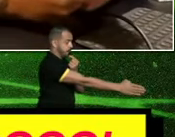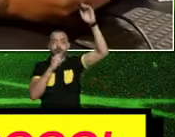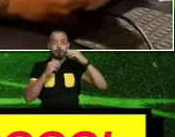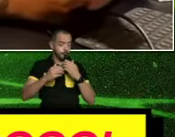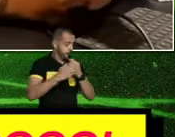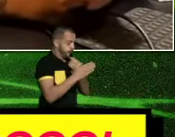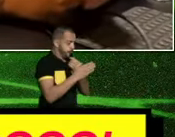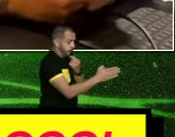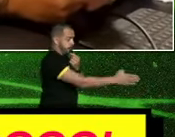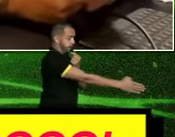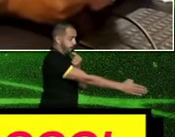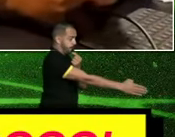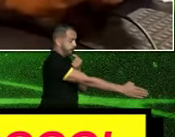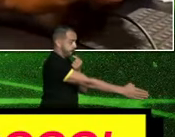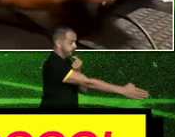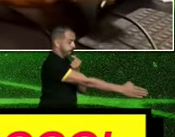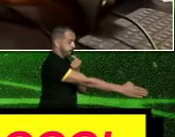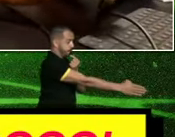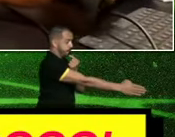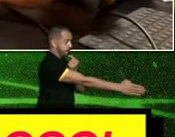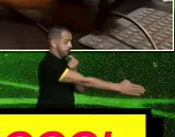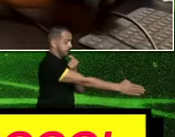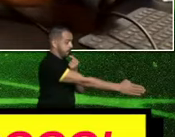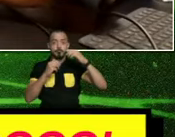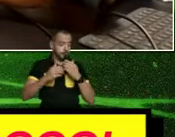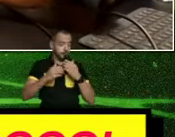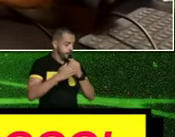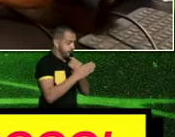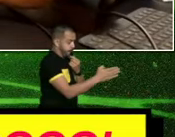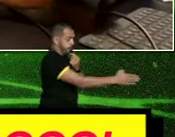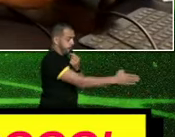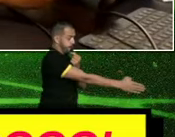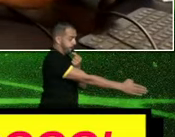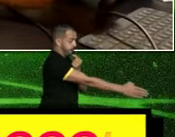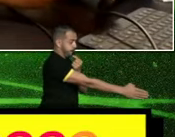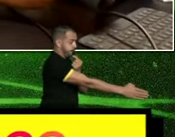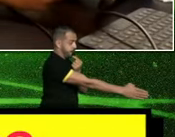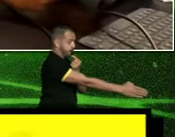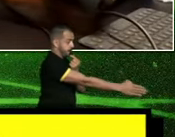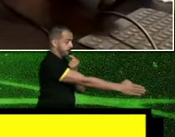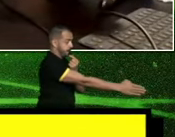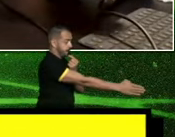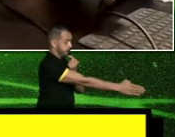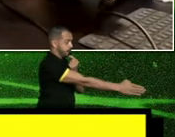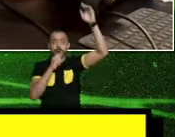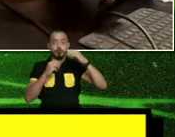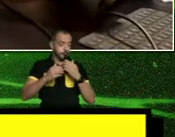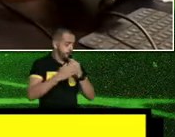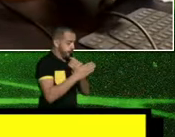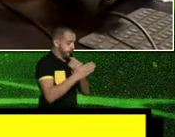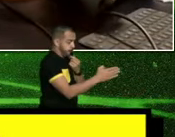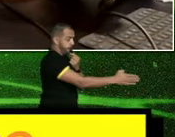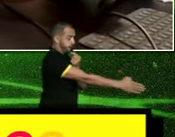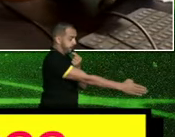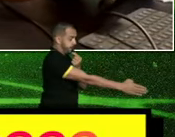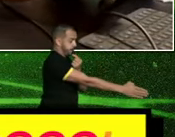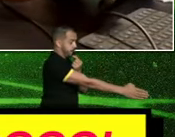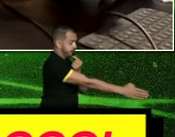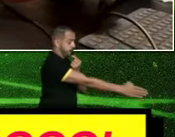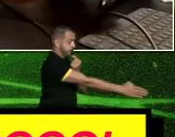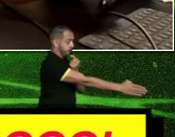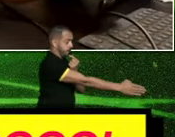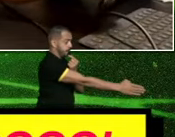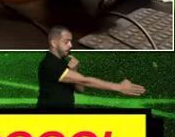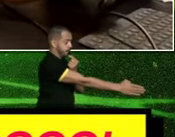gol é gol do Galo é do esqueitista saiu do Bol